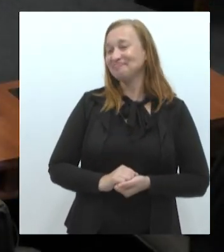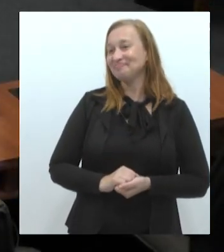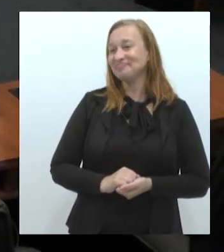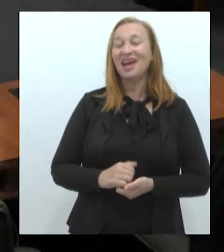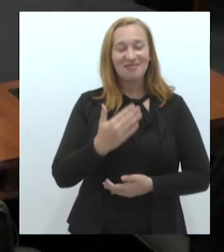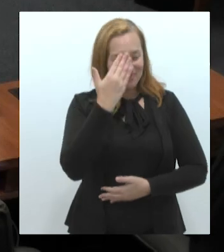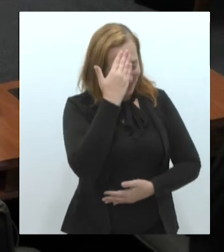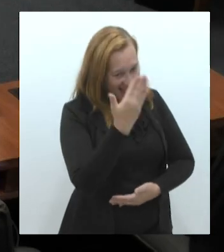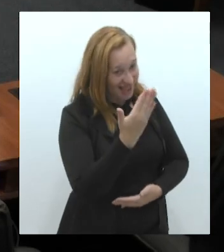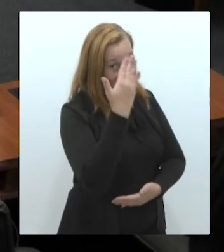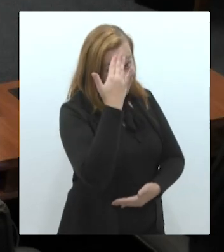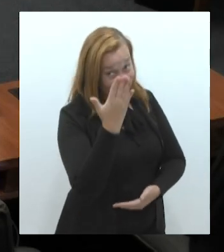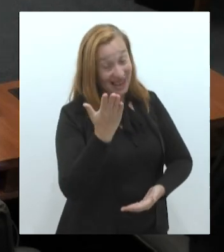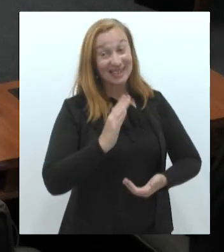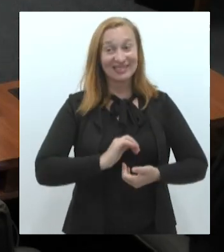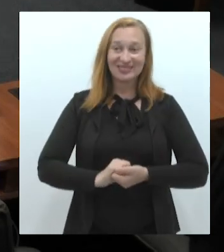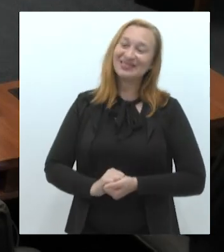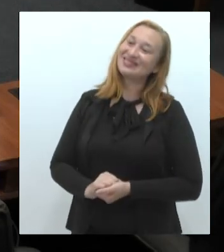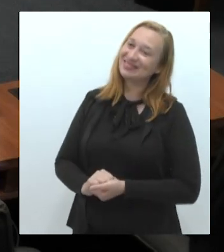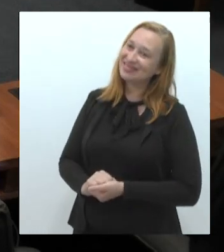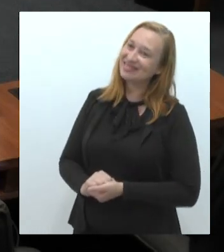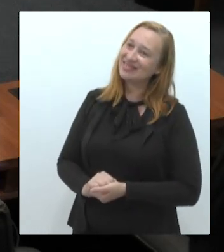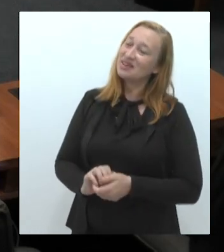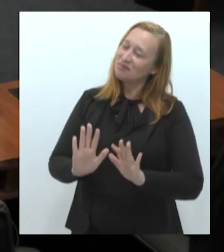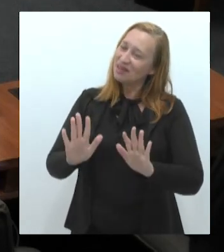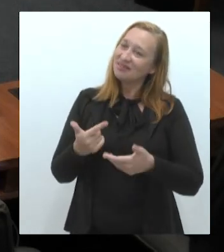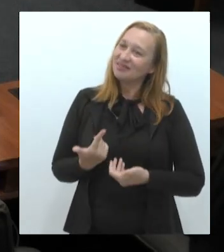Obrigado também que vocês tenham... Rapaz,